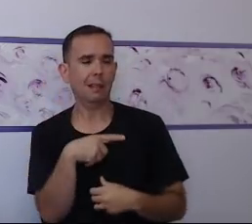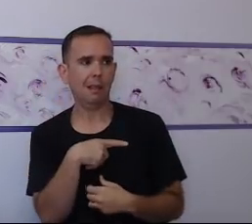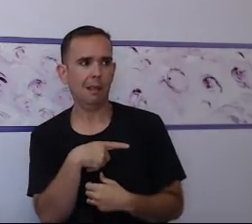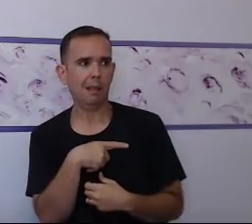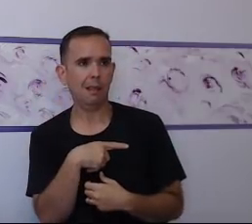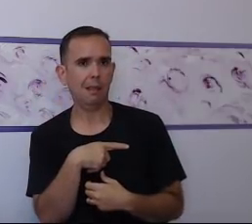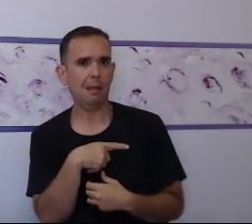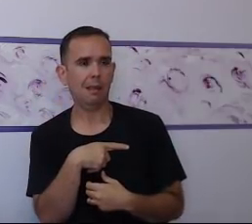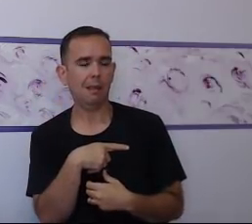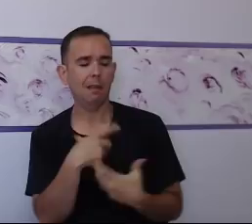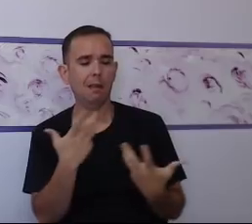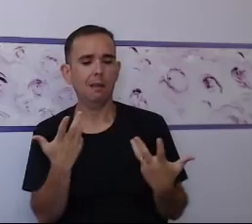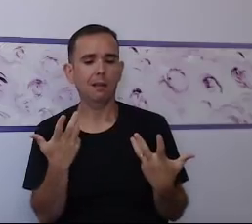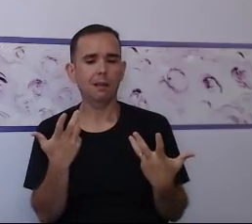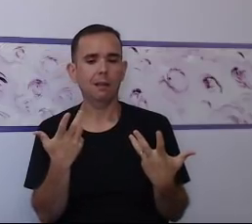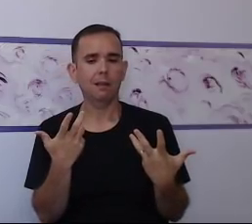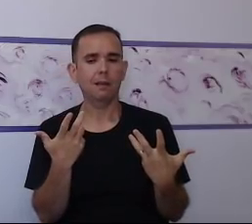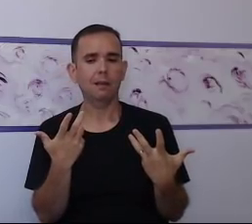um certo